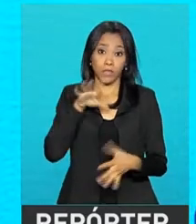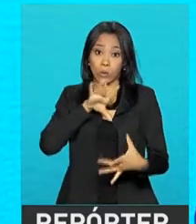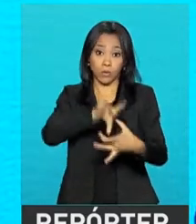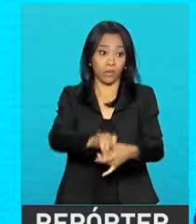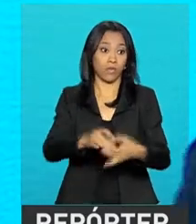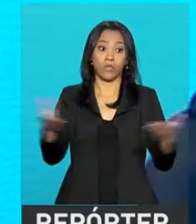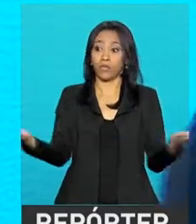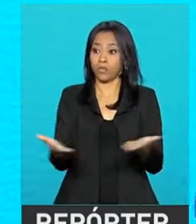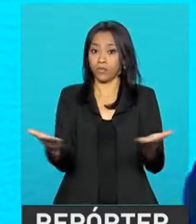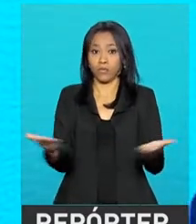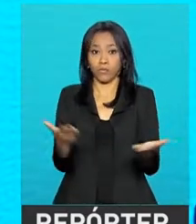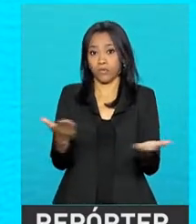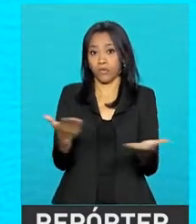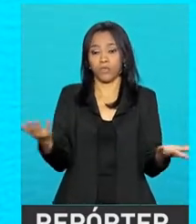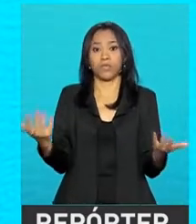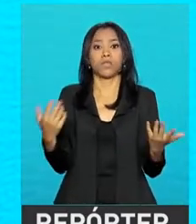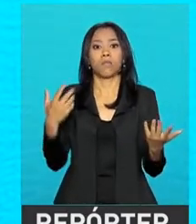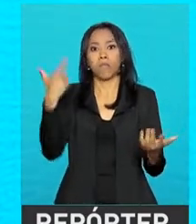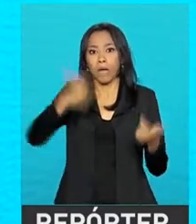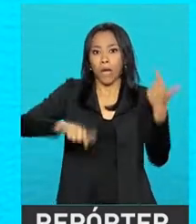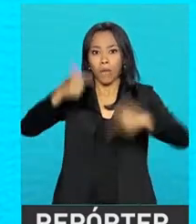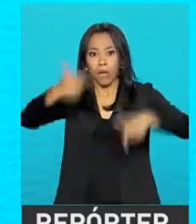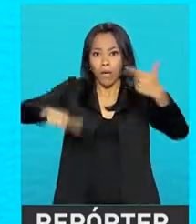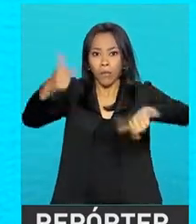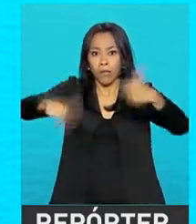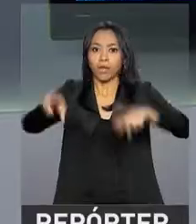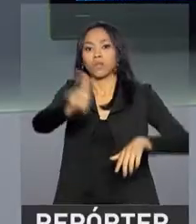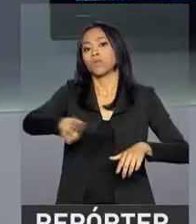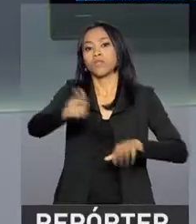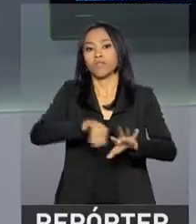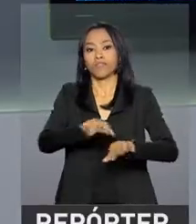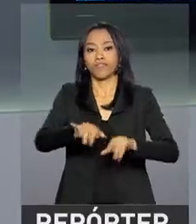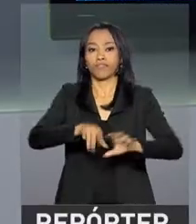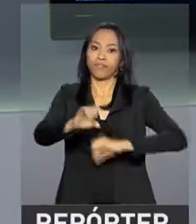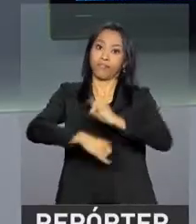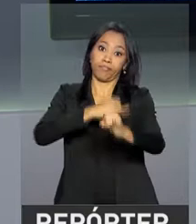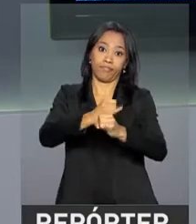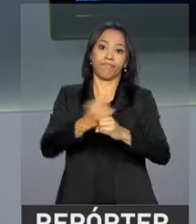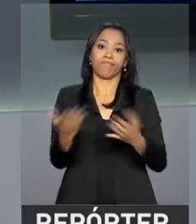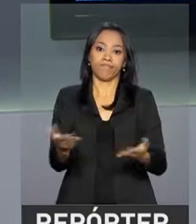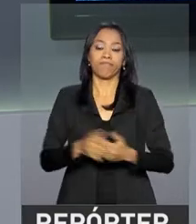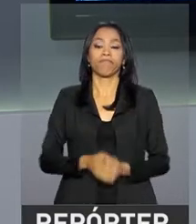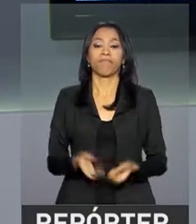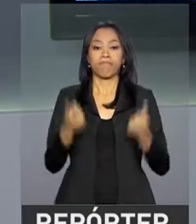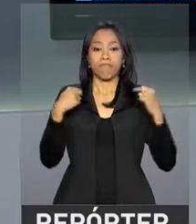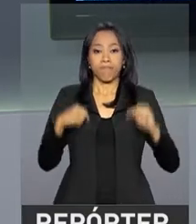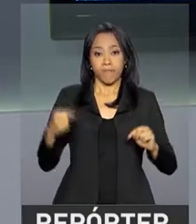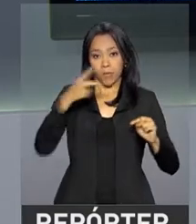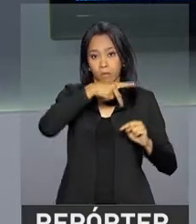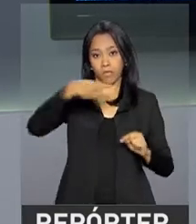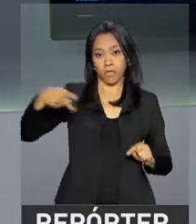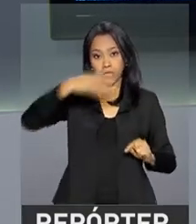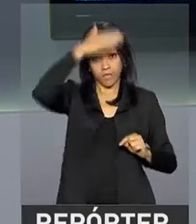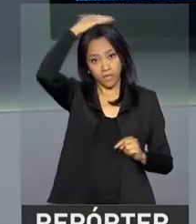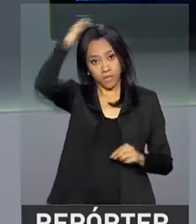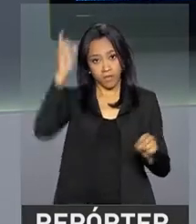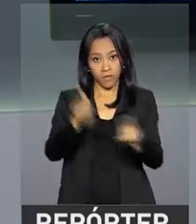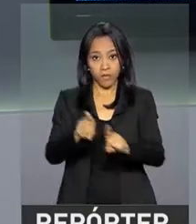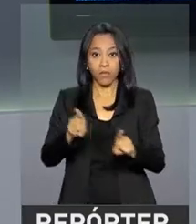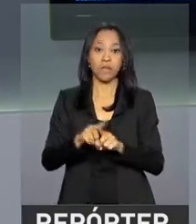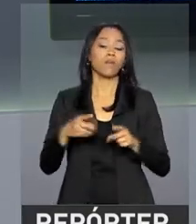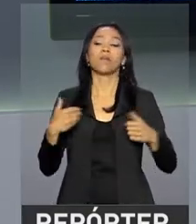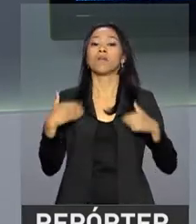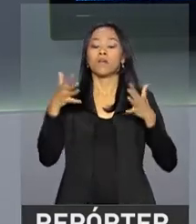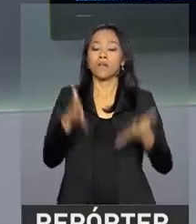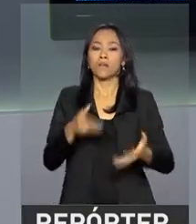competitivo moderno cada vez mais digitalizado o presidente da república michel temer também participou do evento